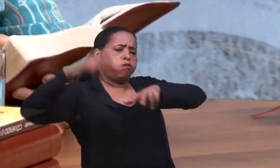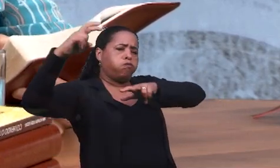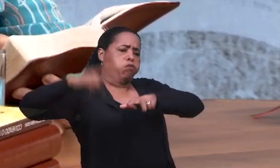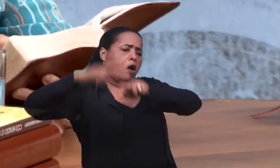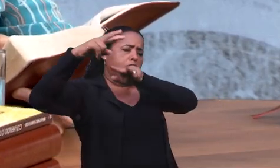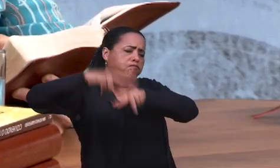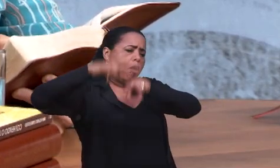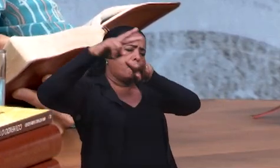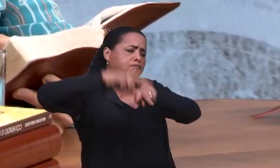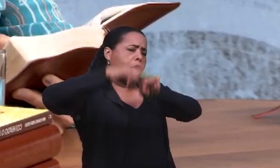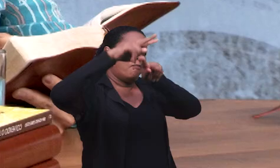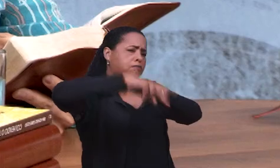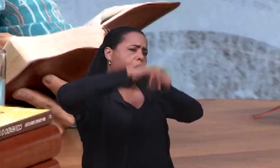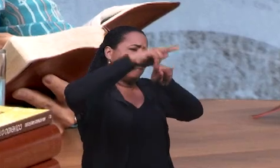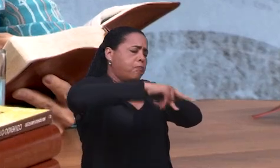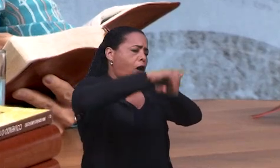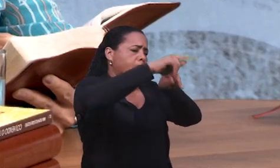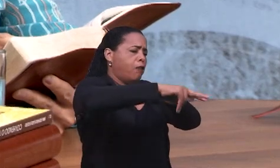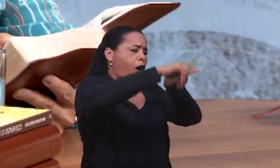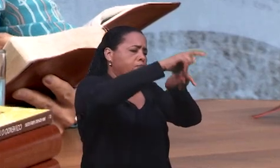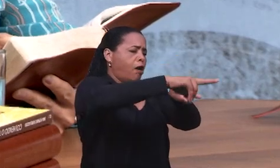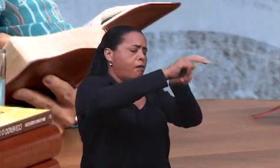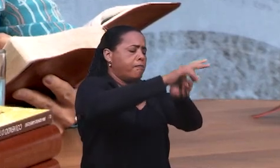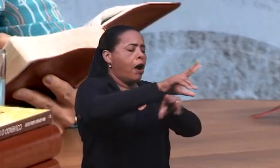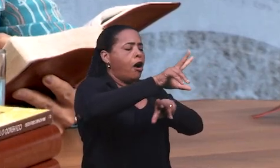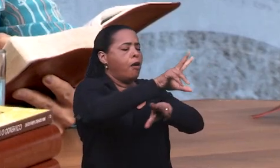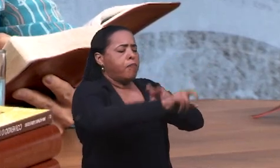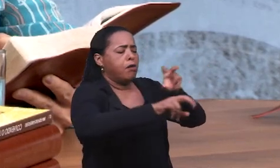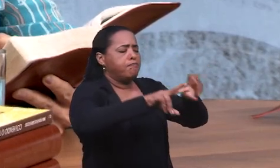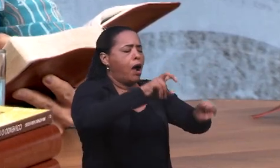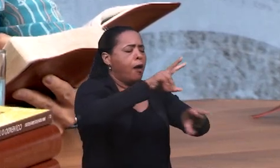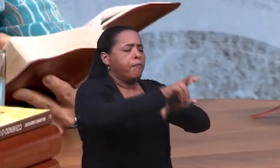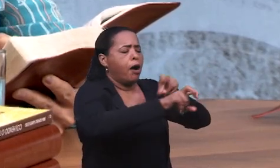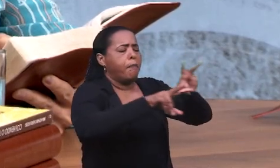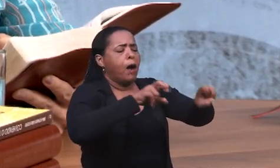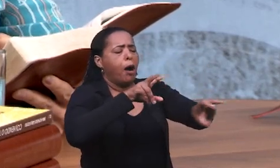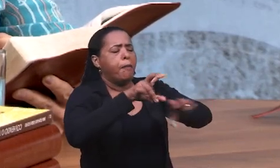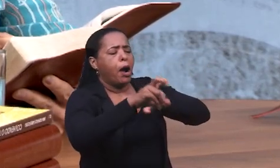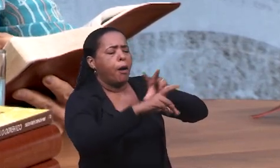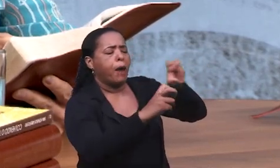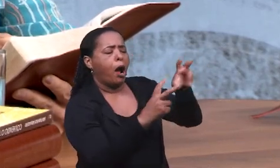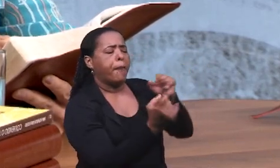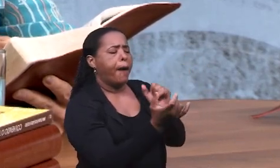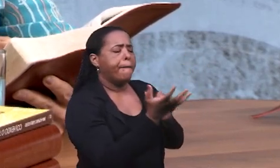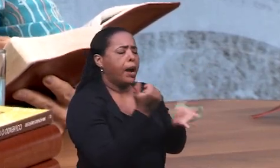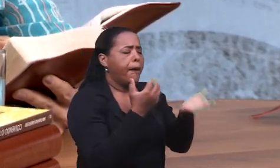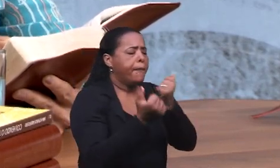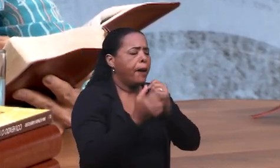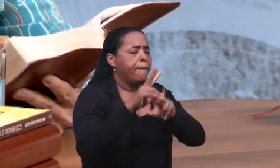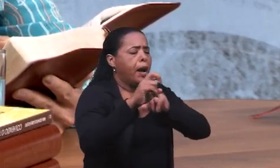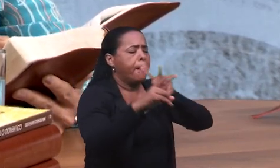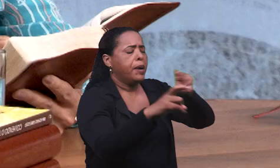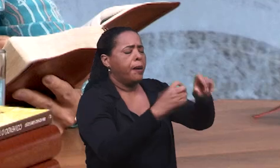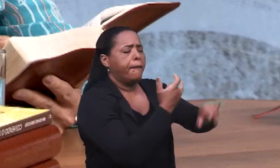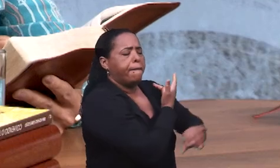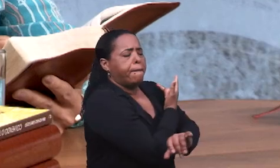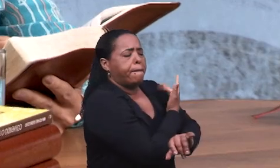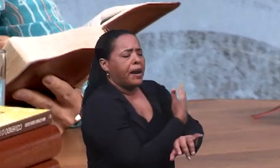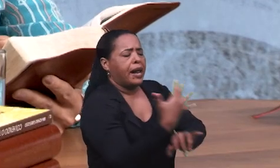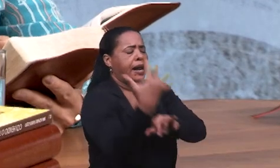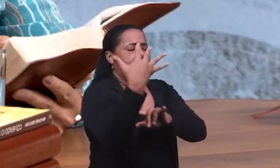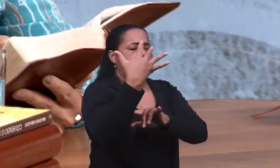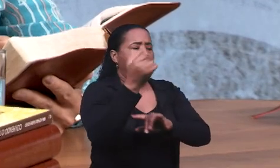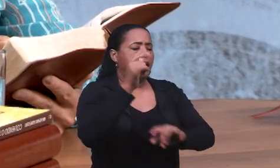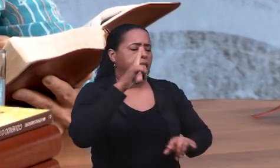poderá ver, e eles comerão o resto do que escapou, o que vos ficou da saraiva.